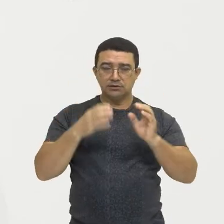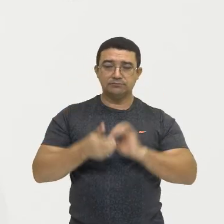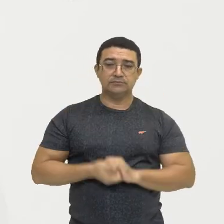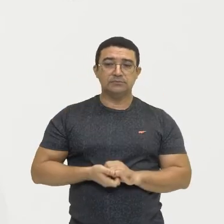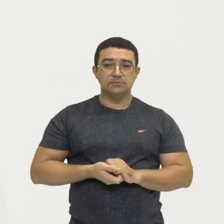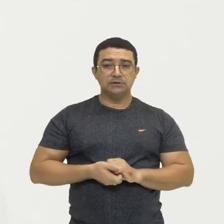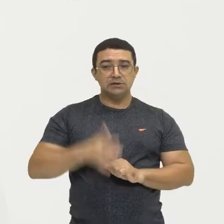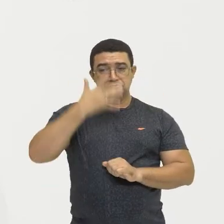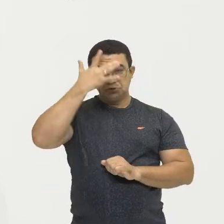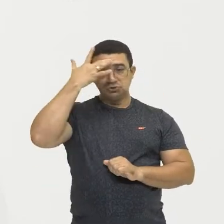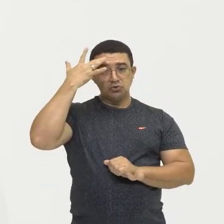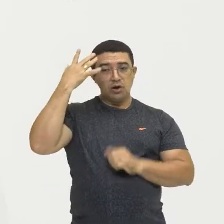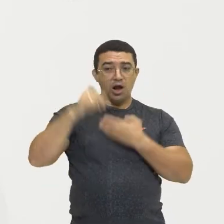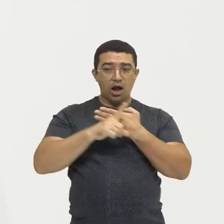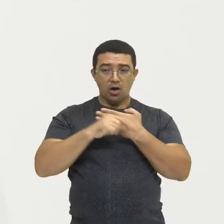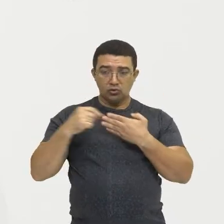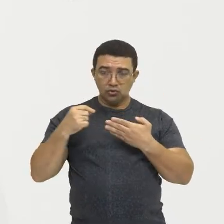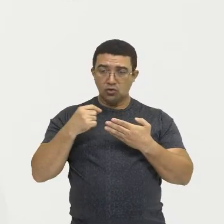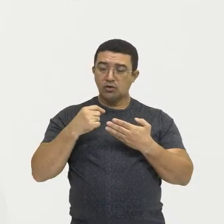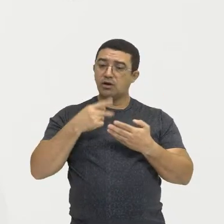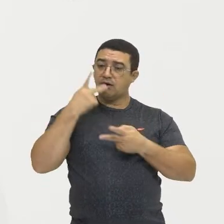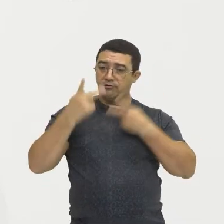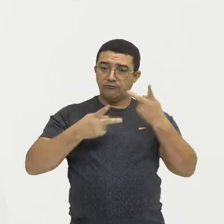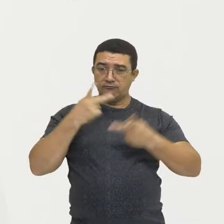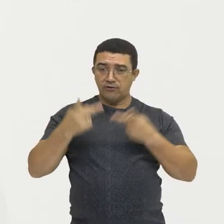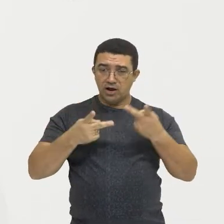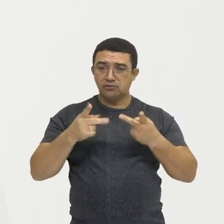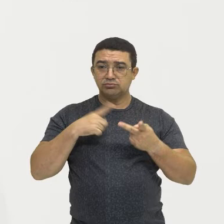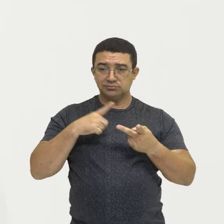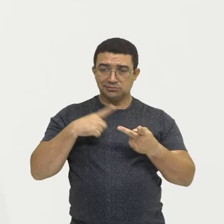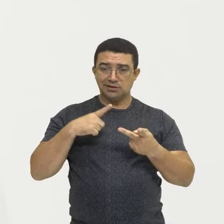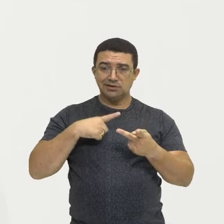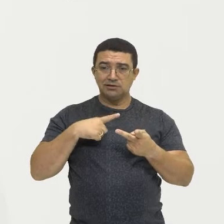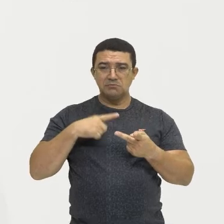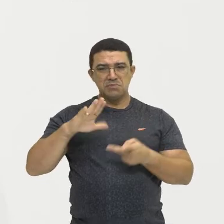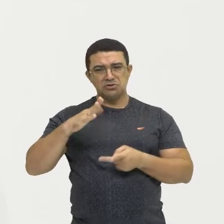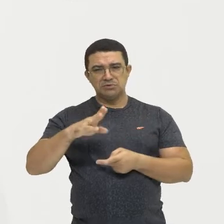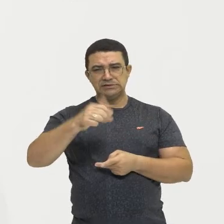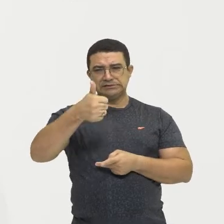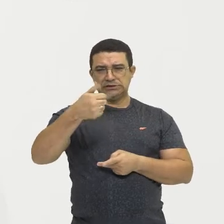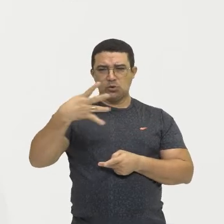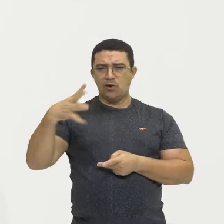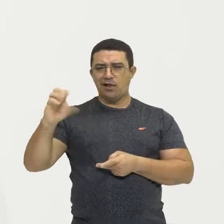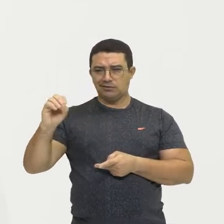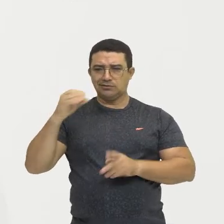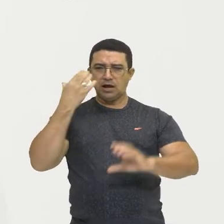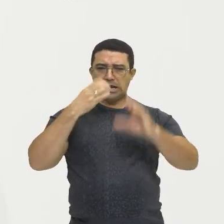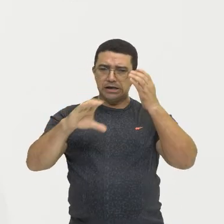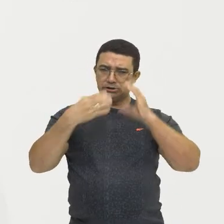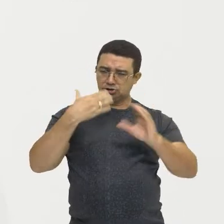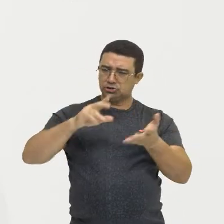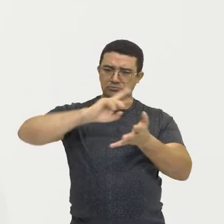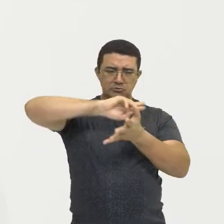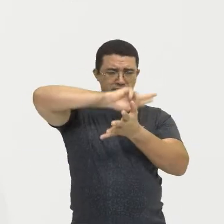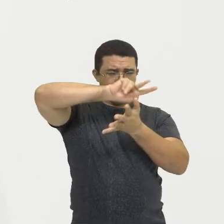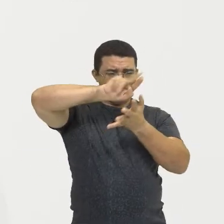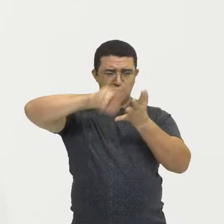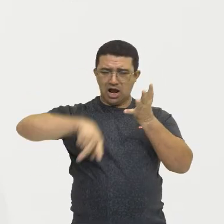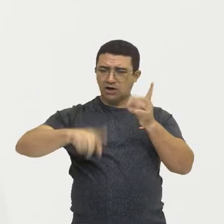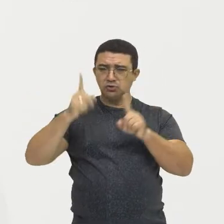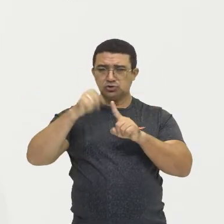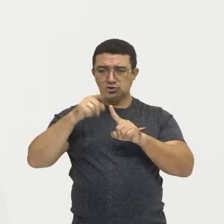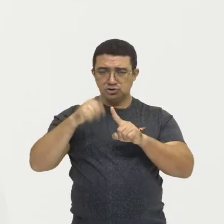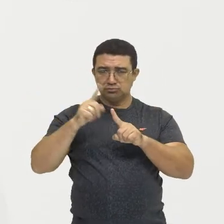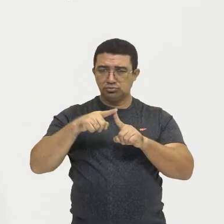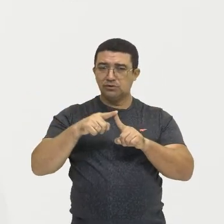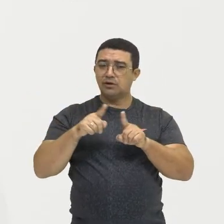os escritores, ele tem essa produção de cerca de 140 cantigas, né, de diversos tipos, tanto cantigas líricas